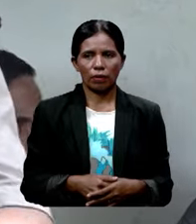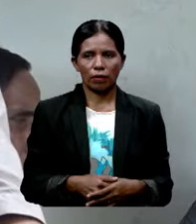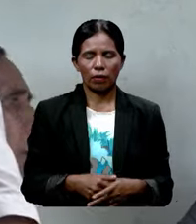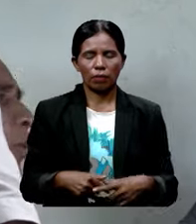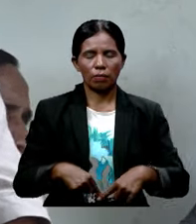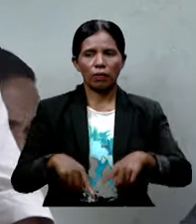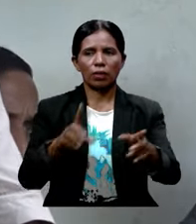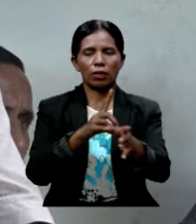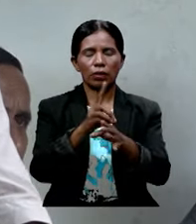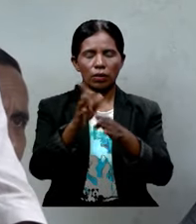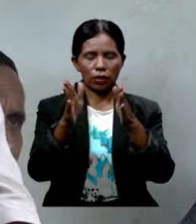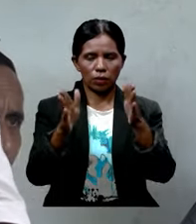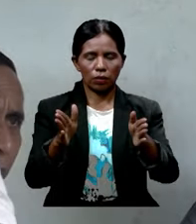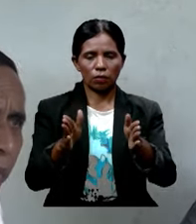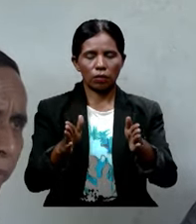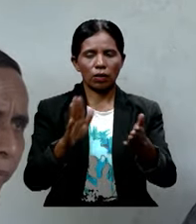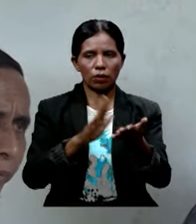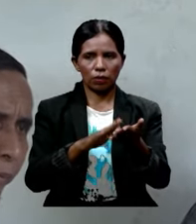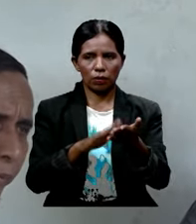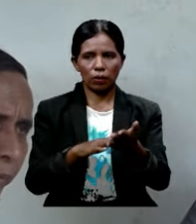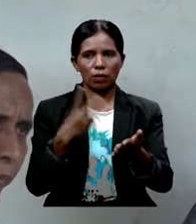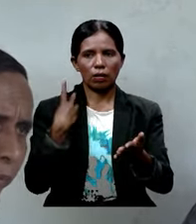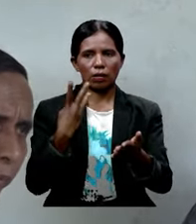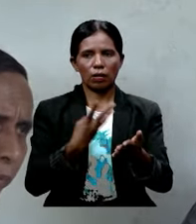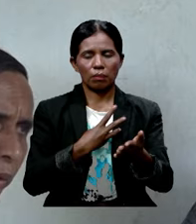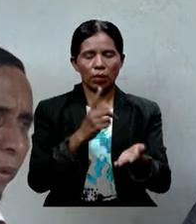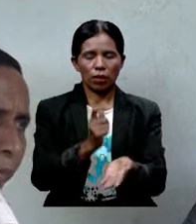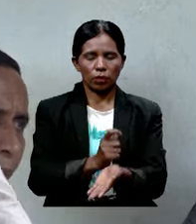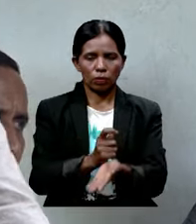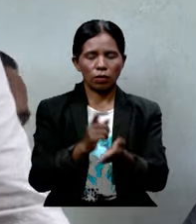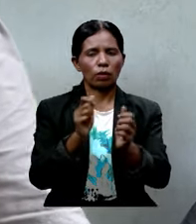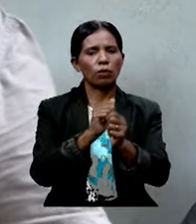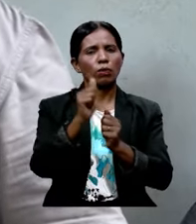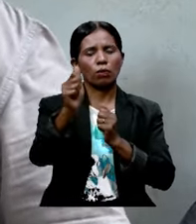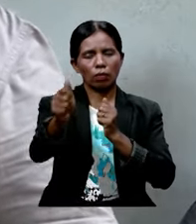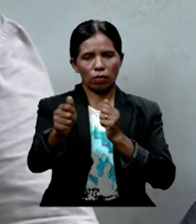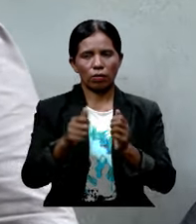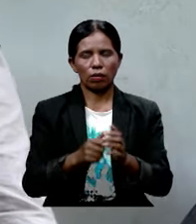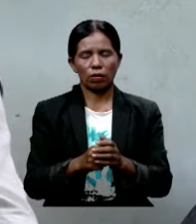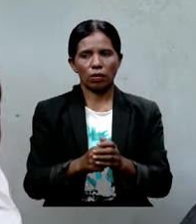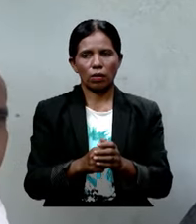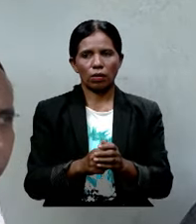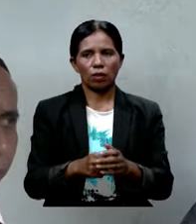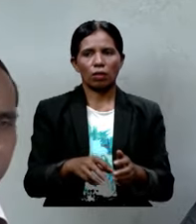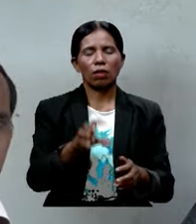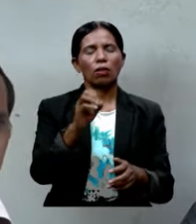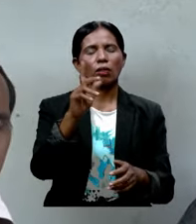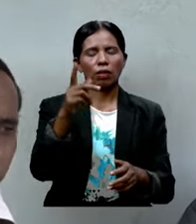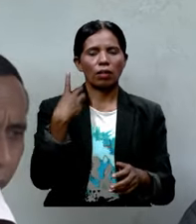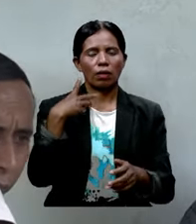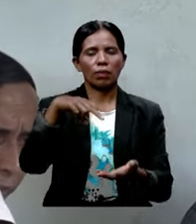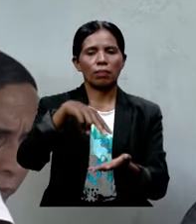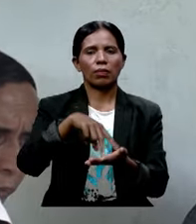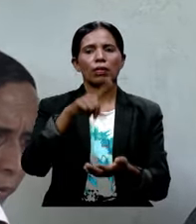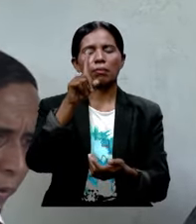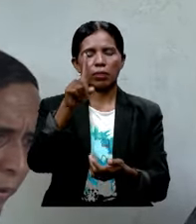diretor centro olha na minha ata uru ne do plus e aqui o escam hamri que tá aqui da ba.